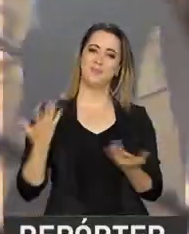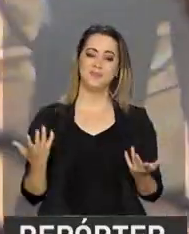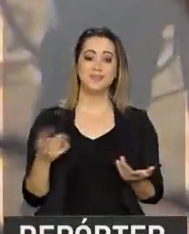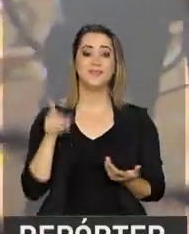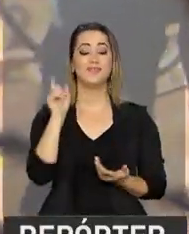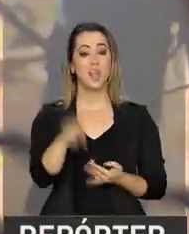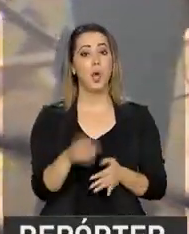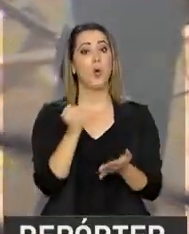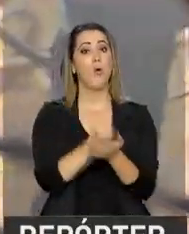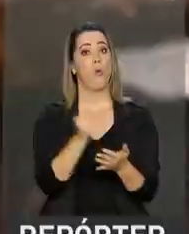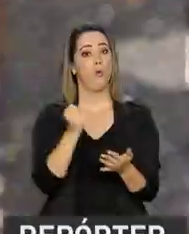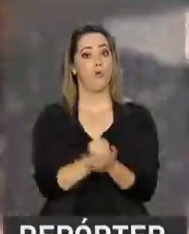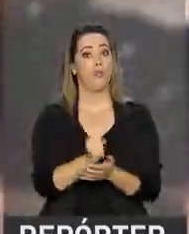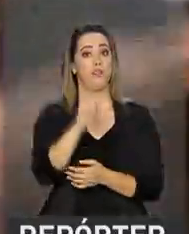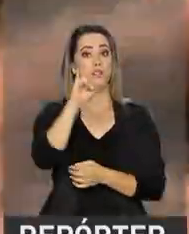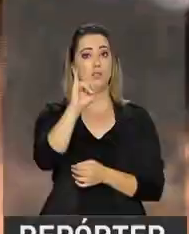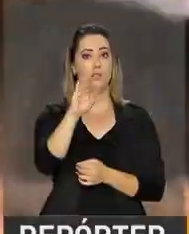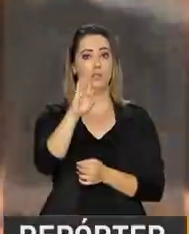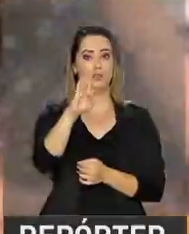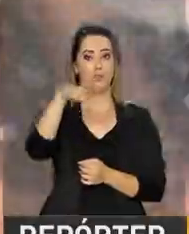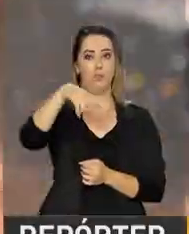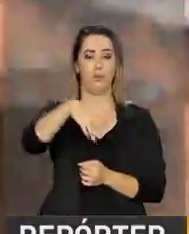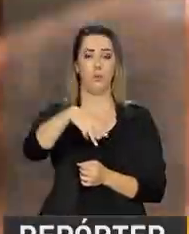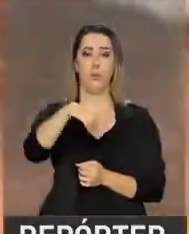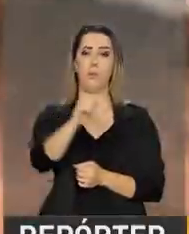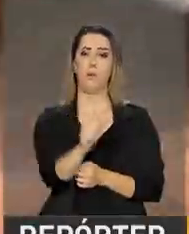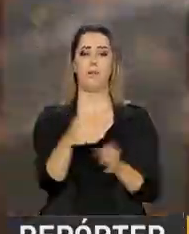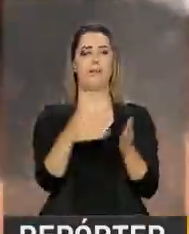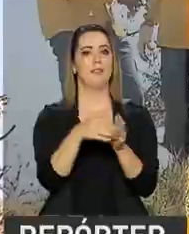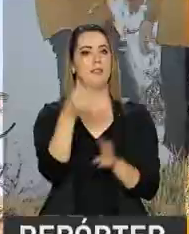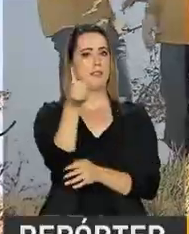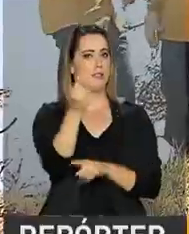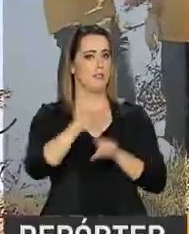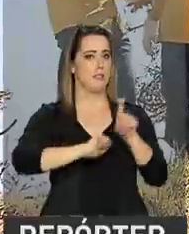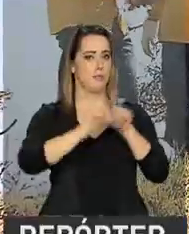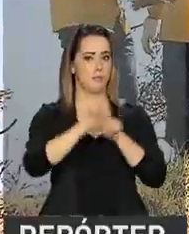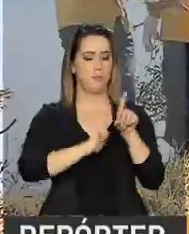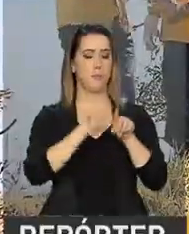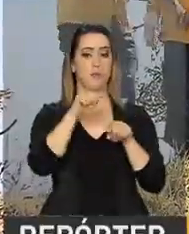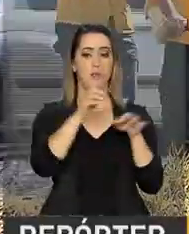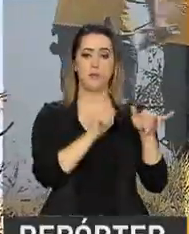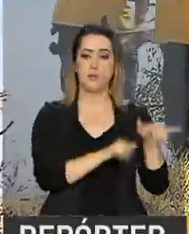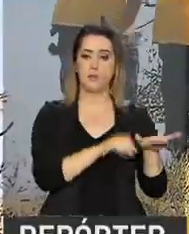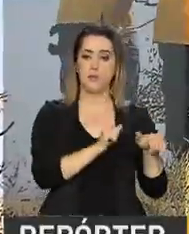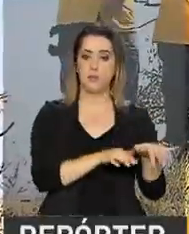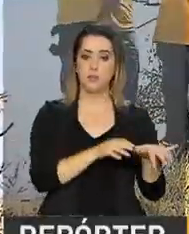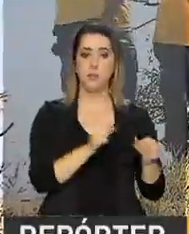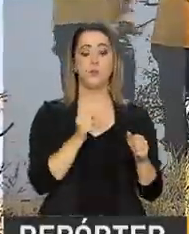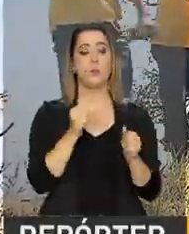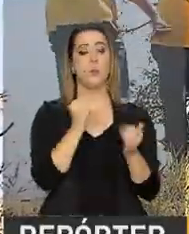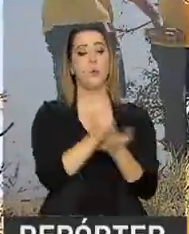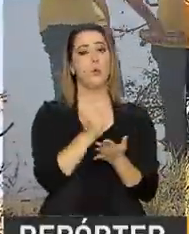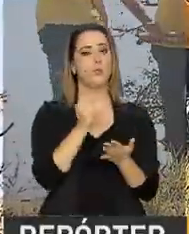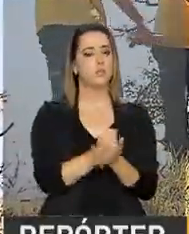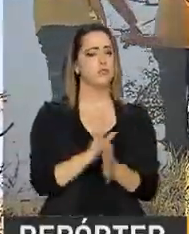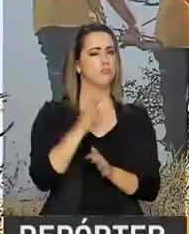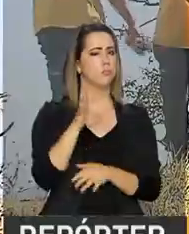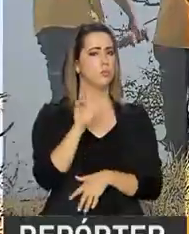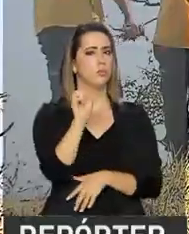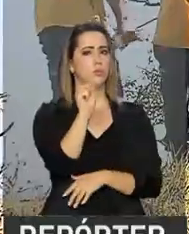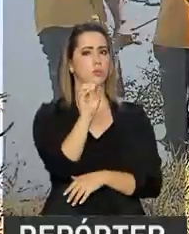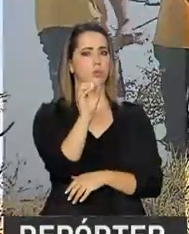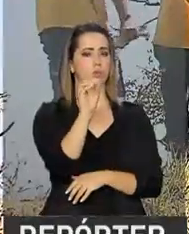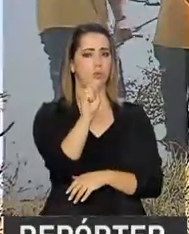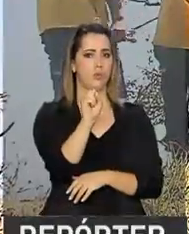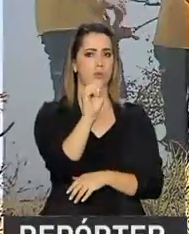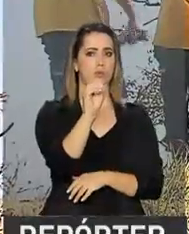brigadistas com o ibama é por um período de até seis meses até setembro devem ser contratados cerca de